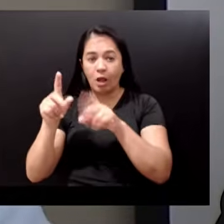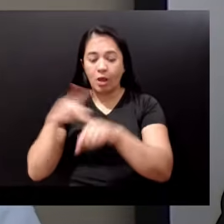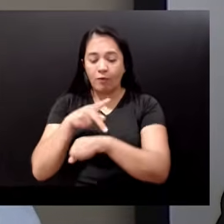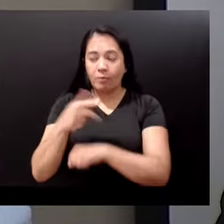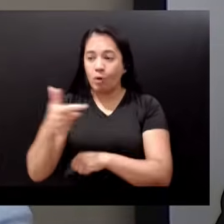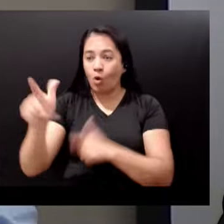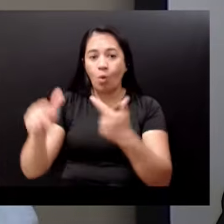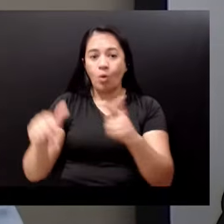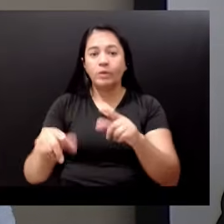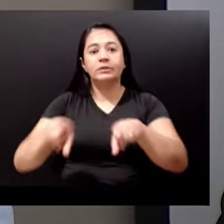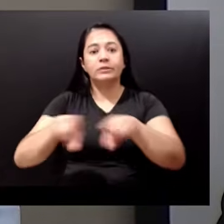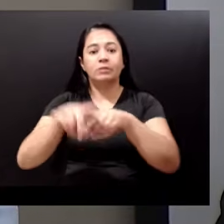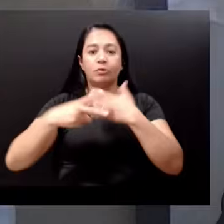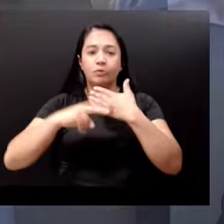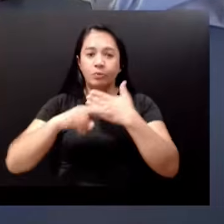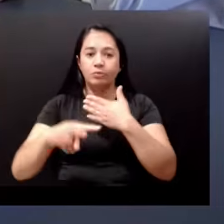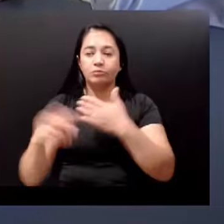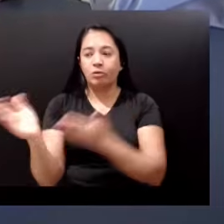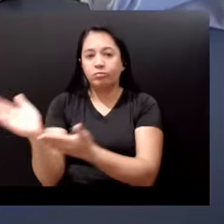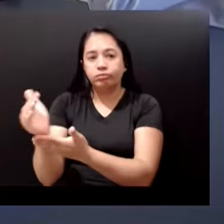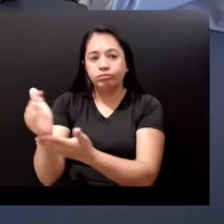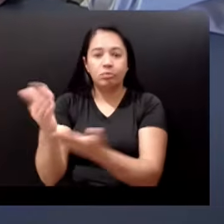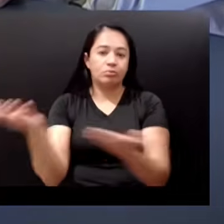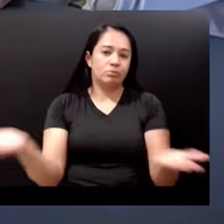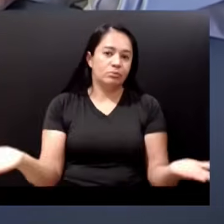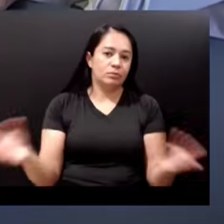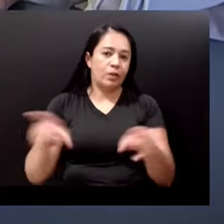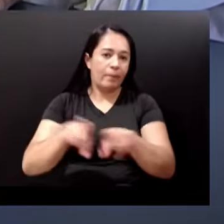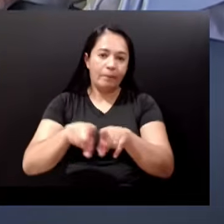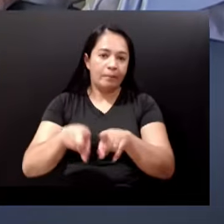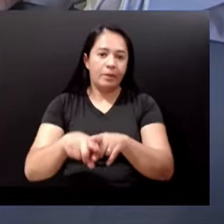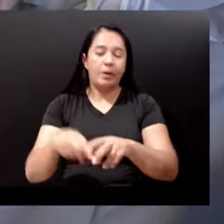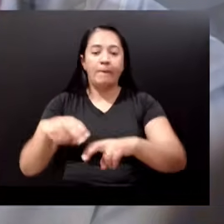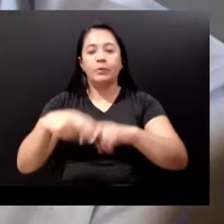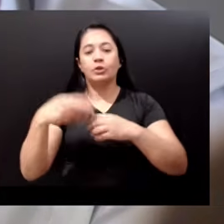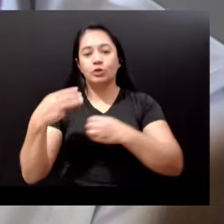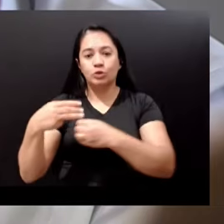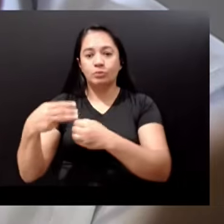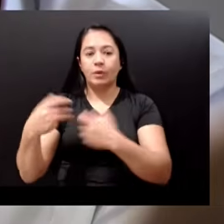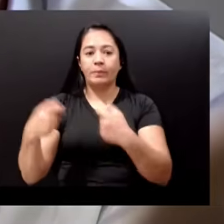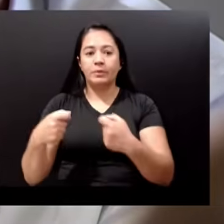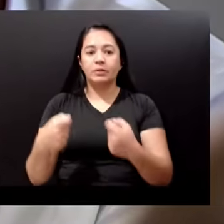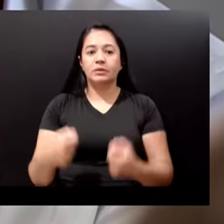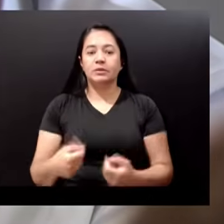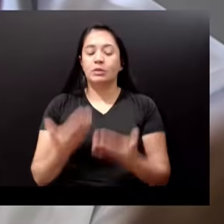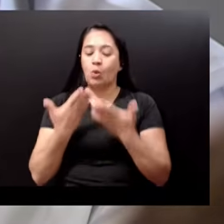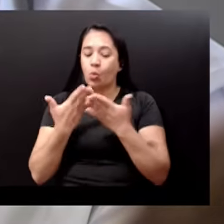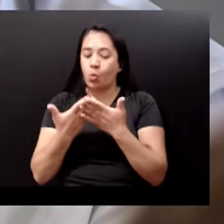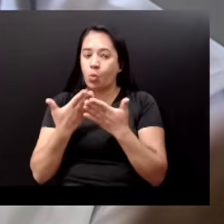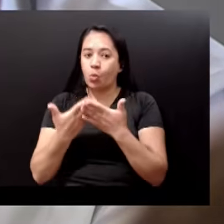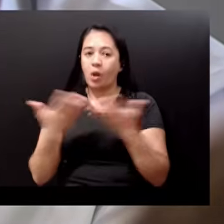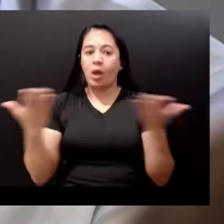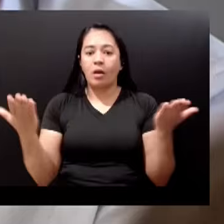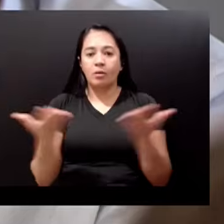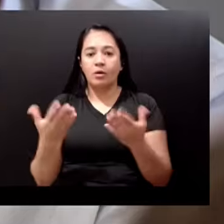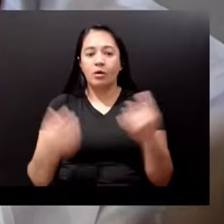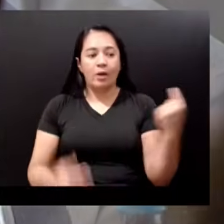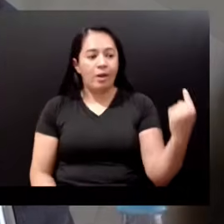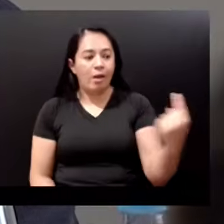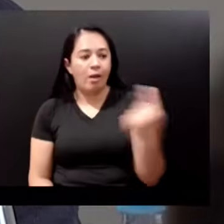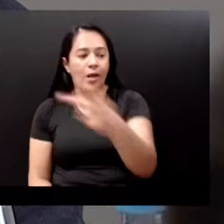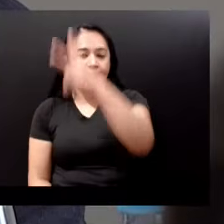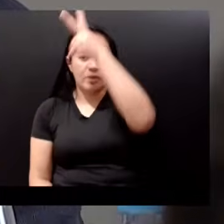redução da arrecadação dos municípios. Então, os municípios têm que ter esse estudo e agora cada prefeito vai